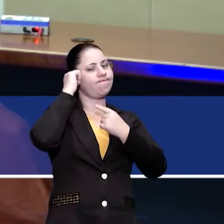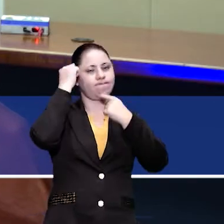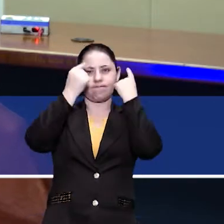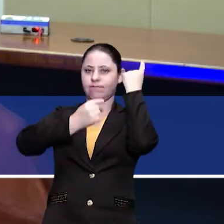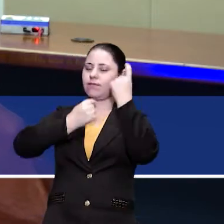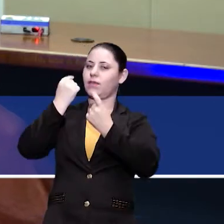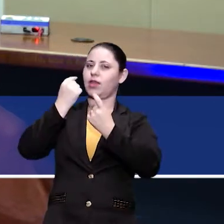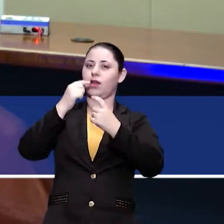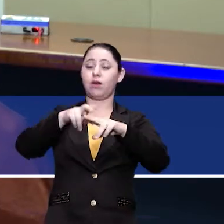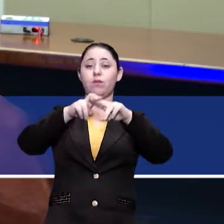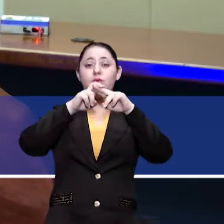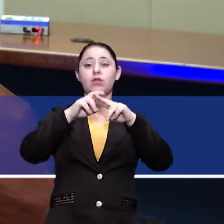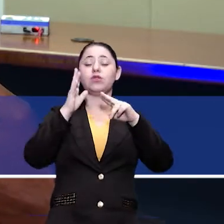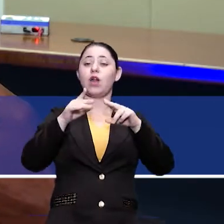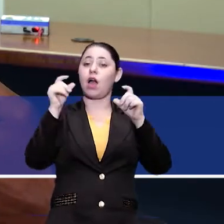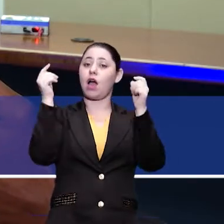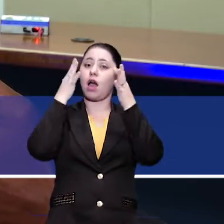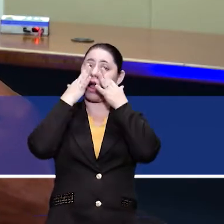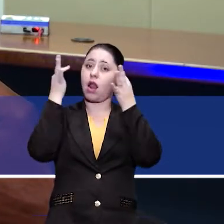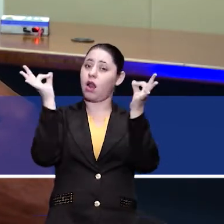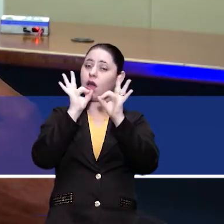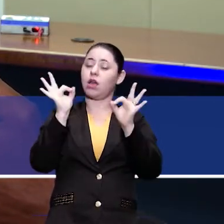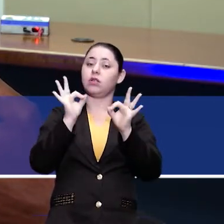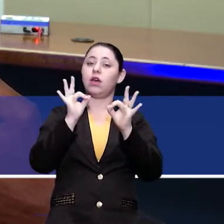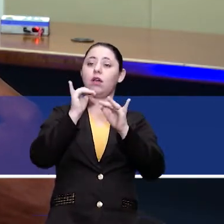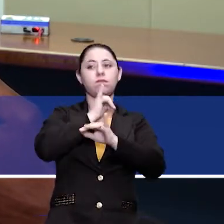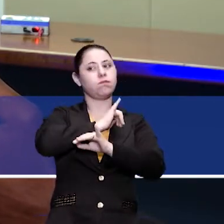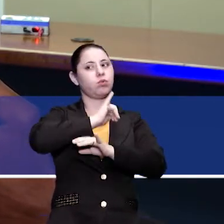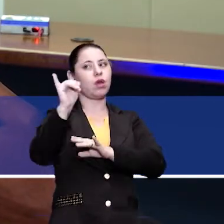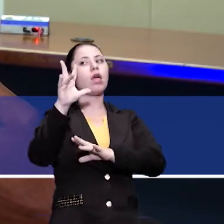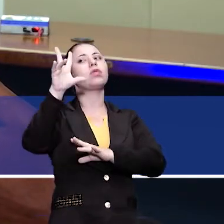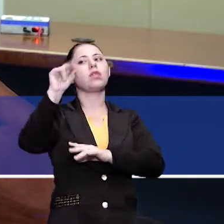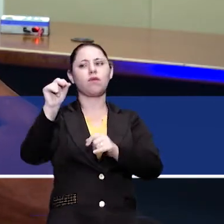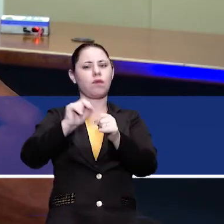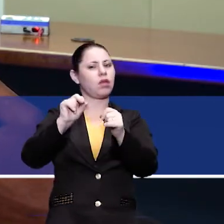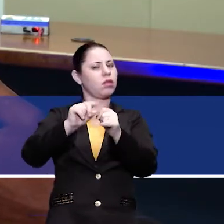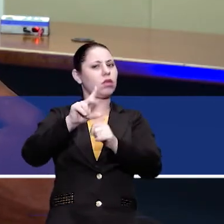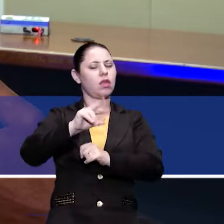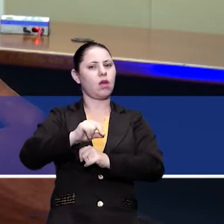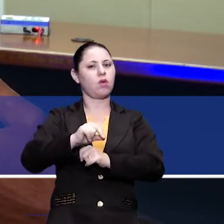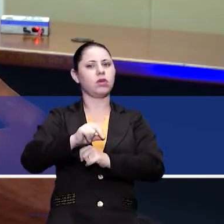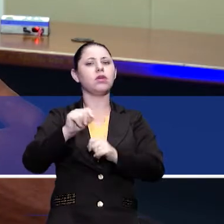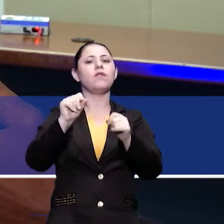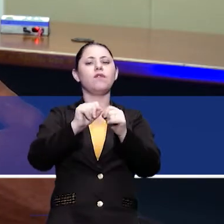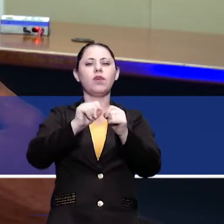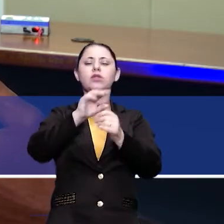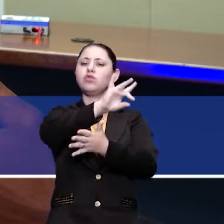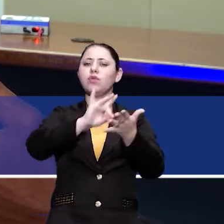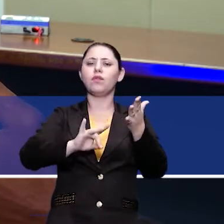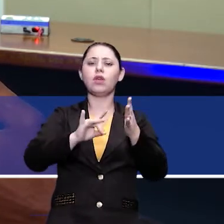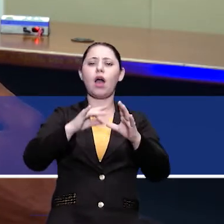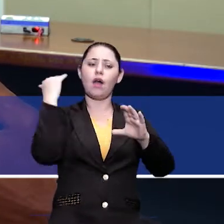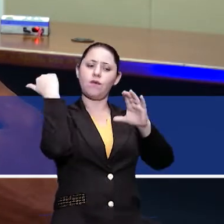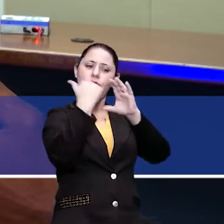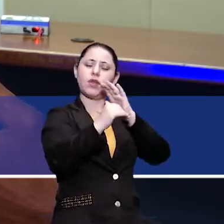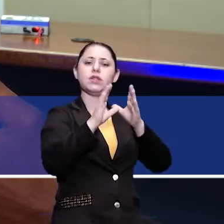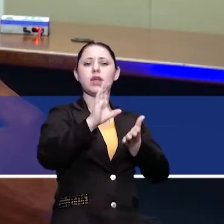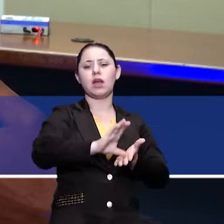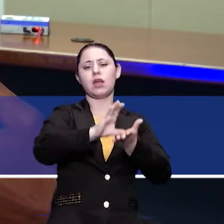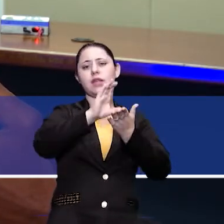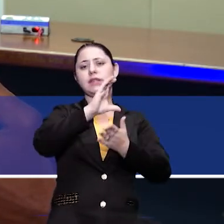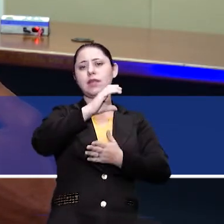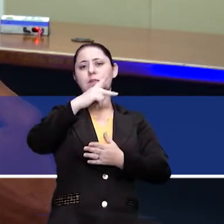Então, nós já demos um alerta à empresa Energisa. Não faça isso. O que for fazer,